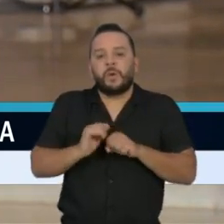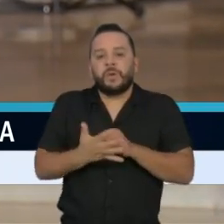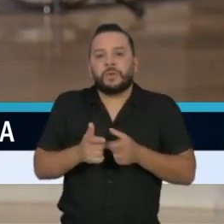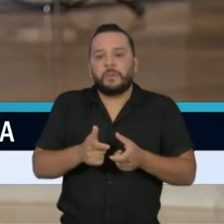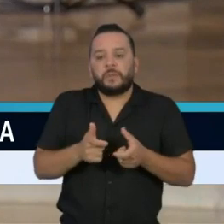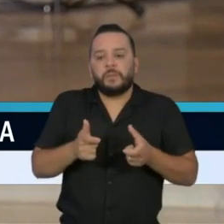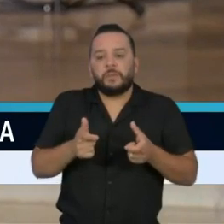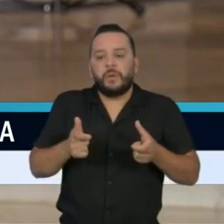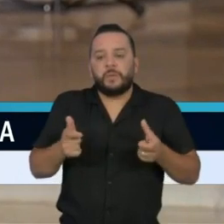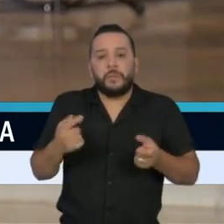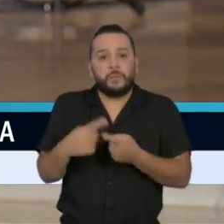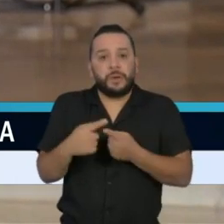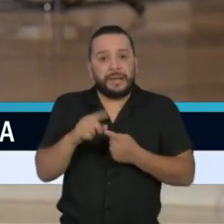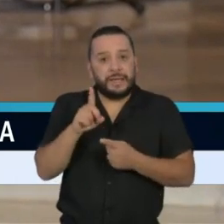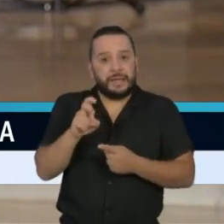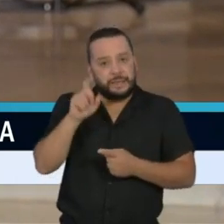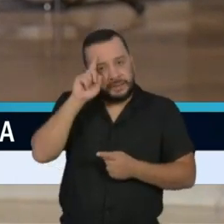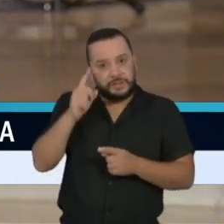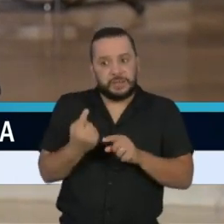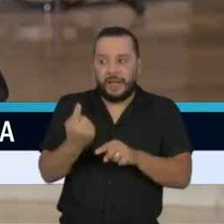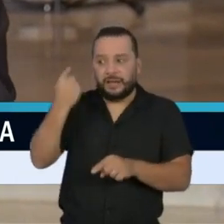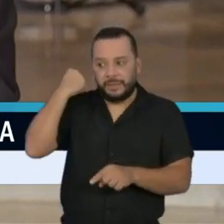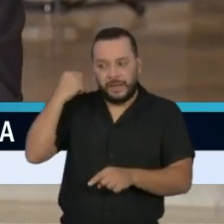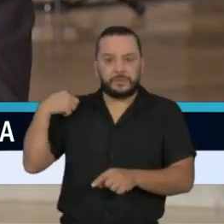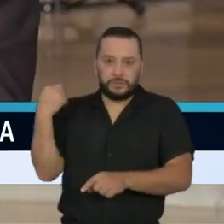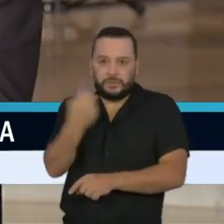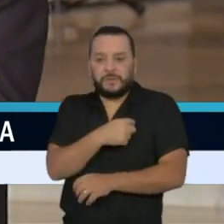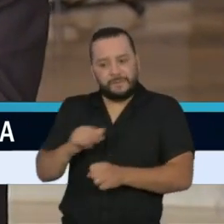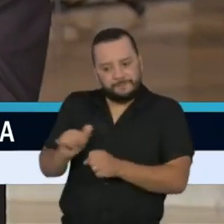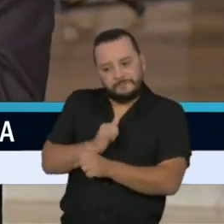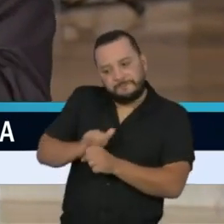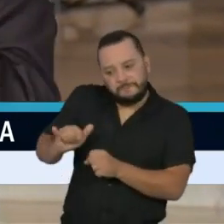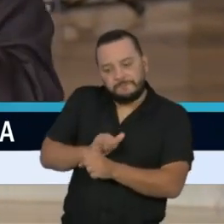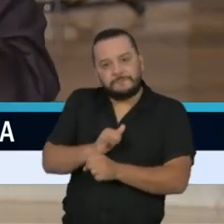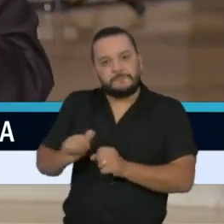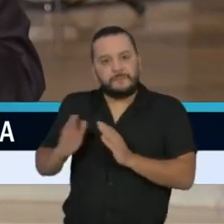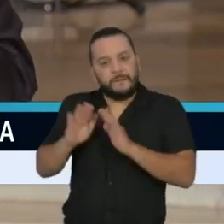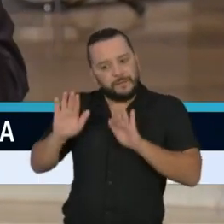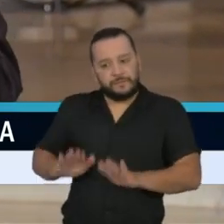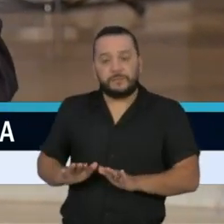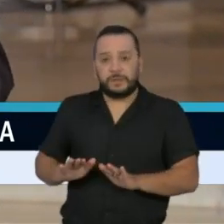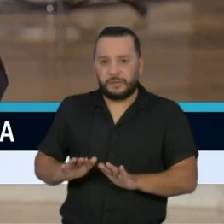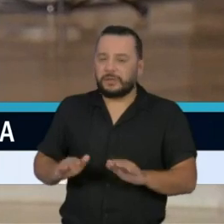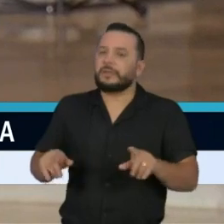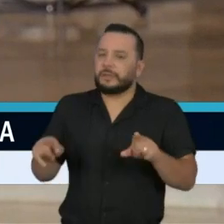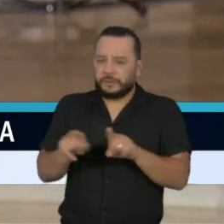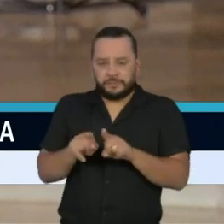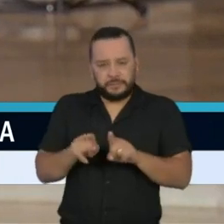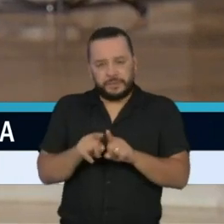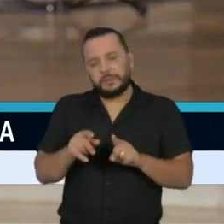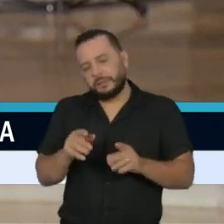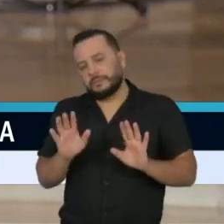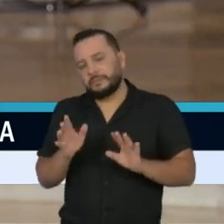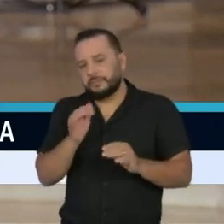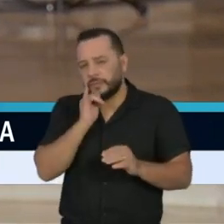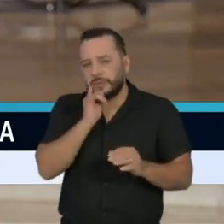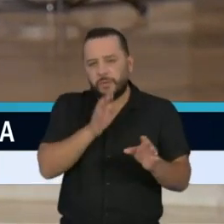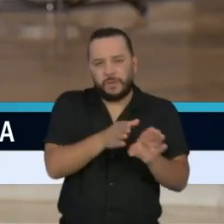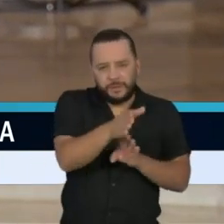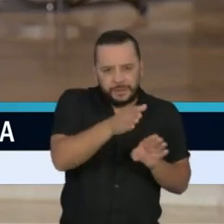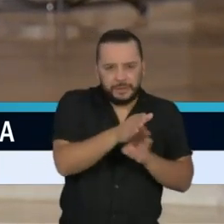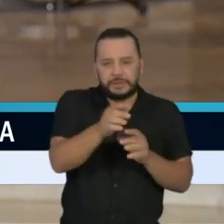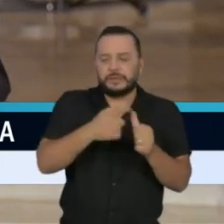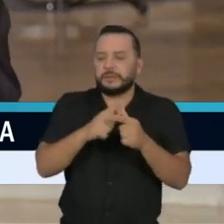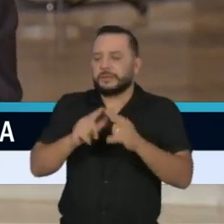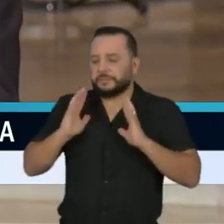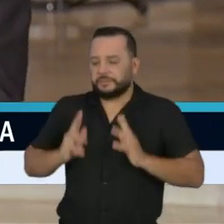de combate à epidemia complementares. Quer dizer, todas essas medidas de isolamento, todas essas medidas de orientação, de